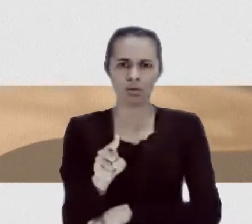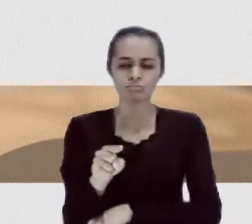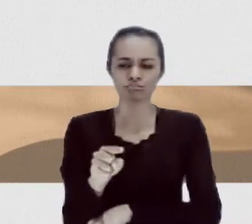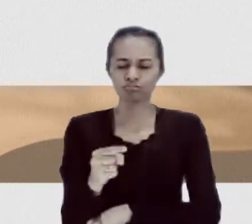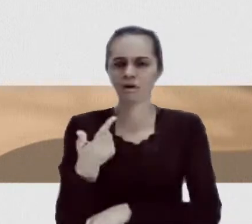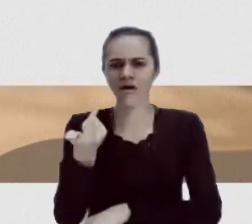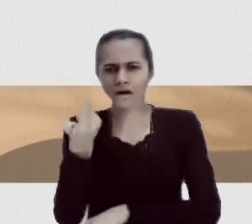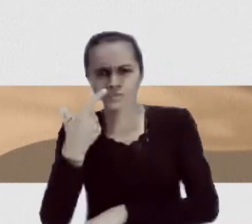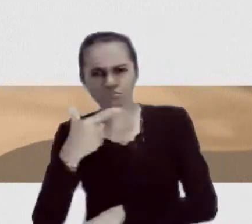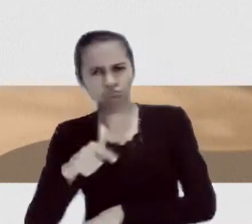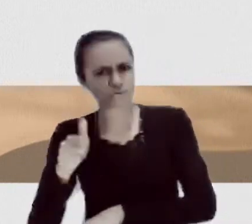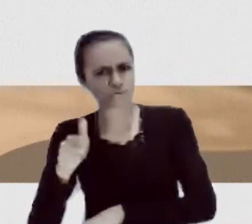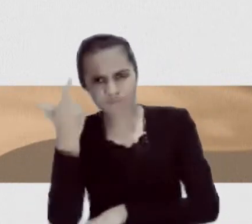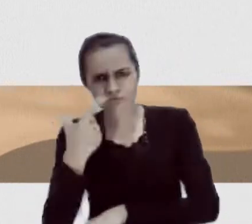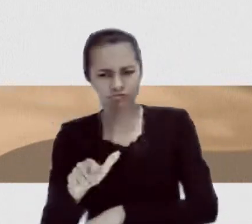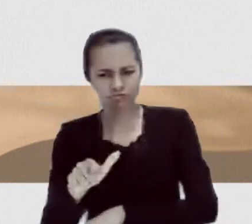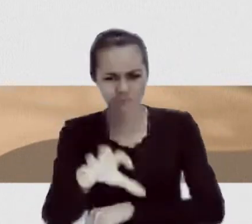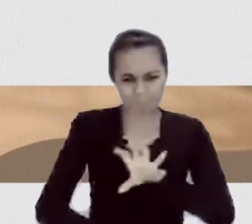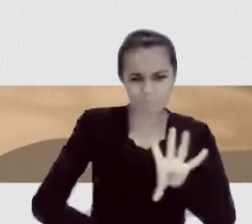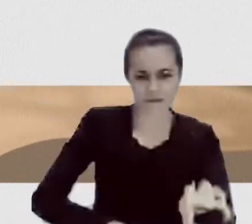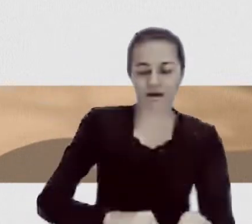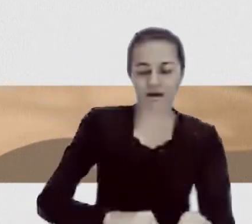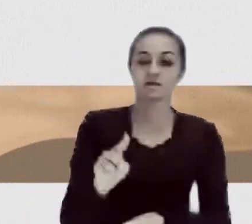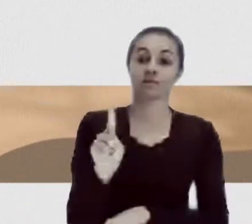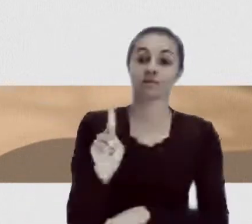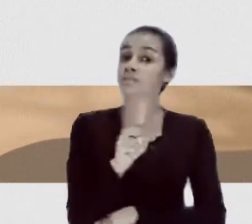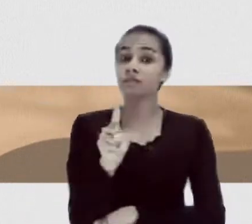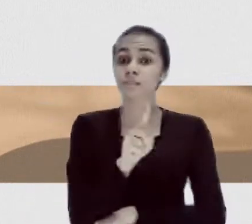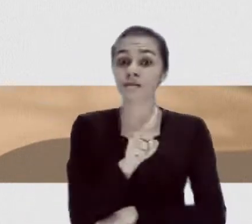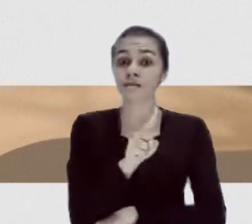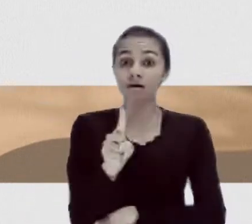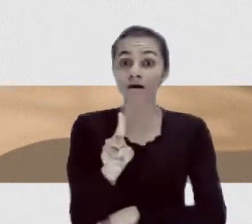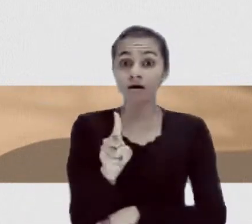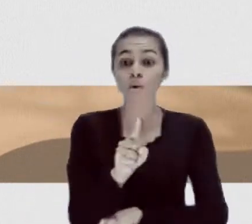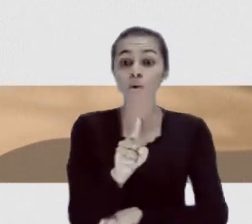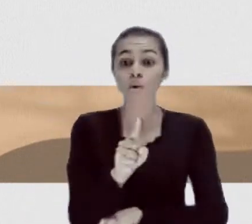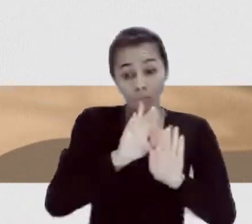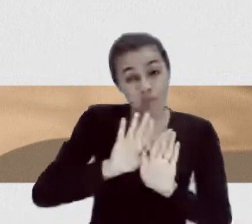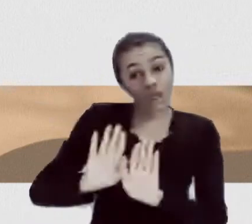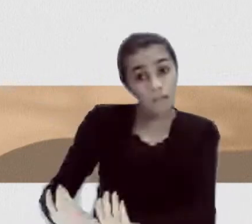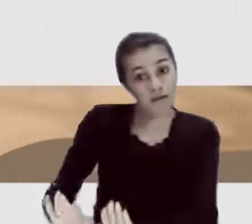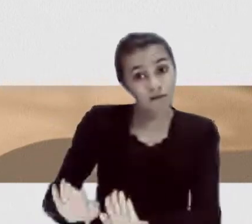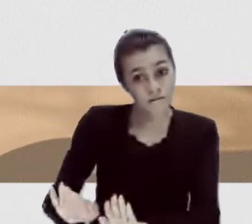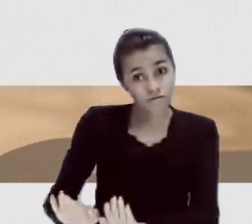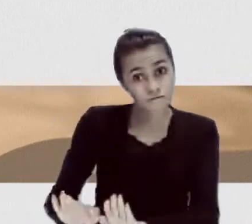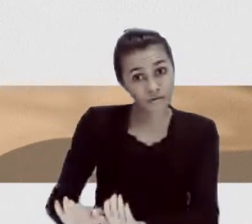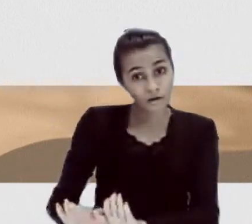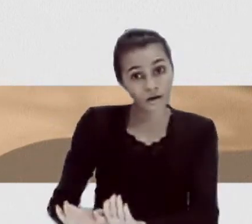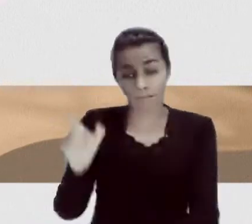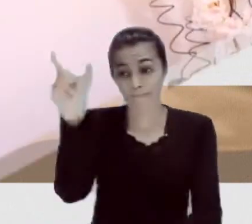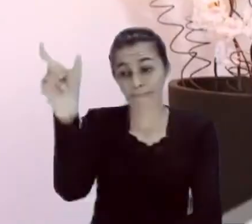tiverem caído. Deixem-nas para o necessitado e para o estrangeiro.